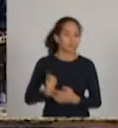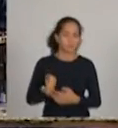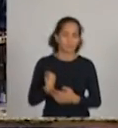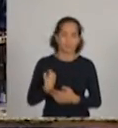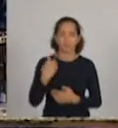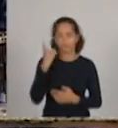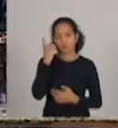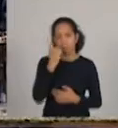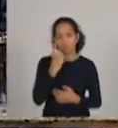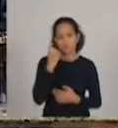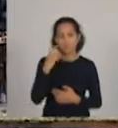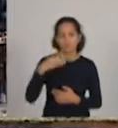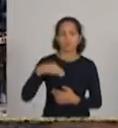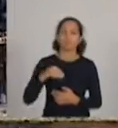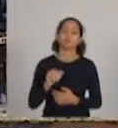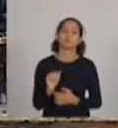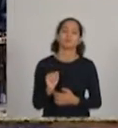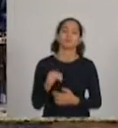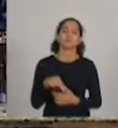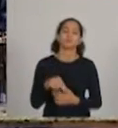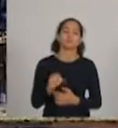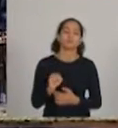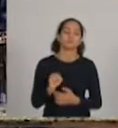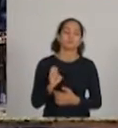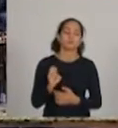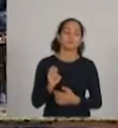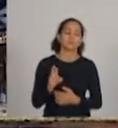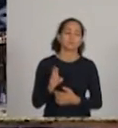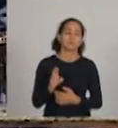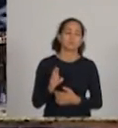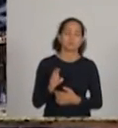Ausente, deputado Marco Mansur, pastor Marco Mansur.